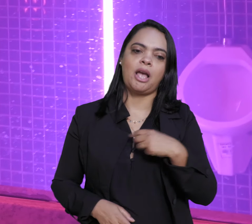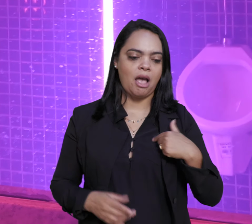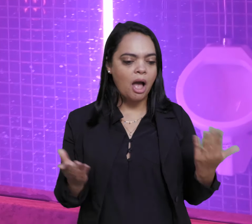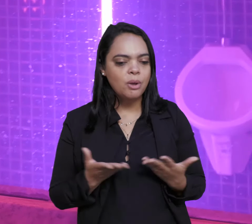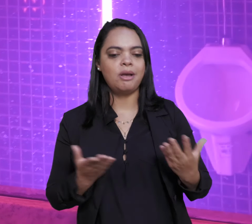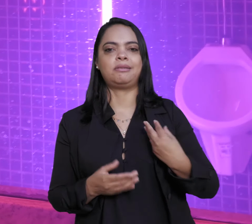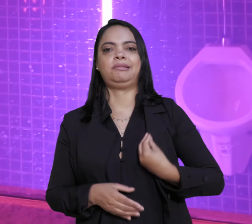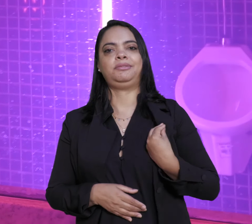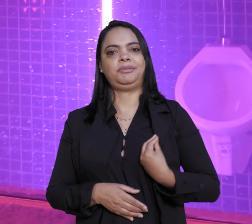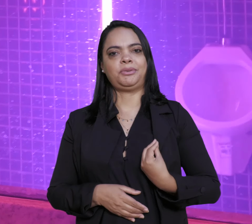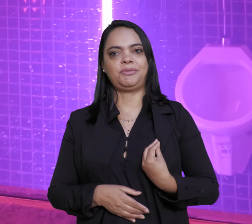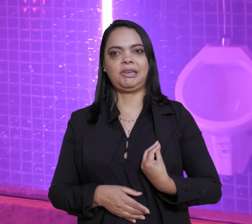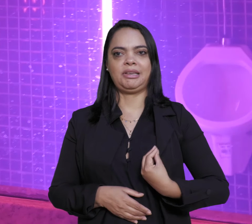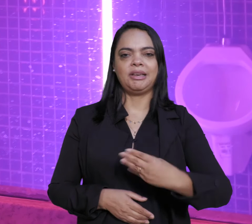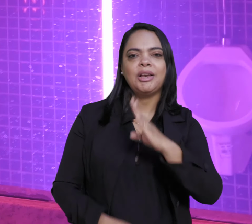eu viver